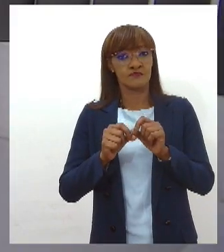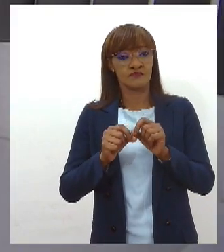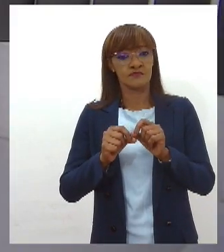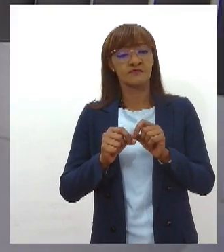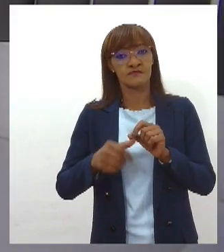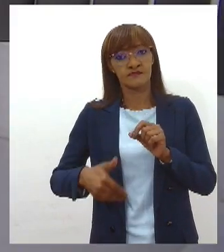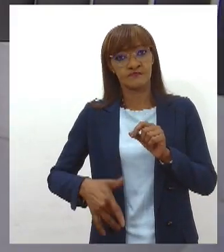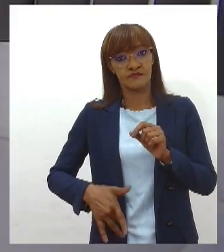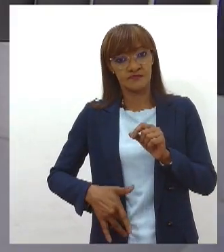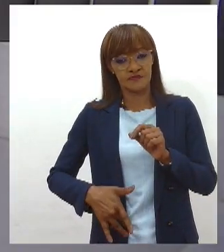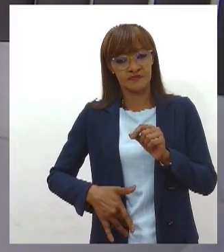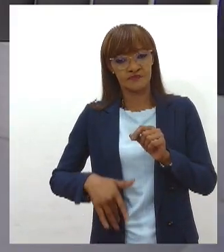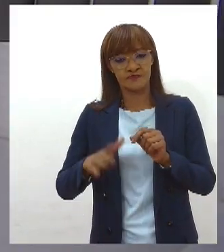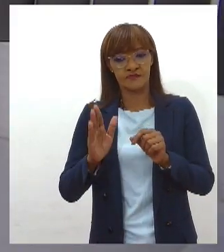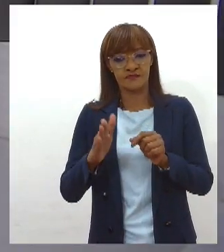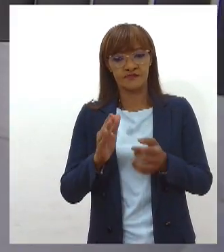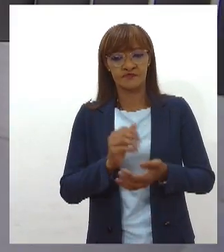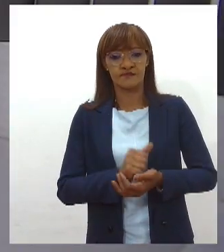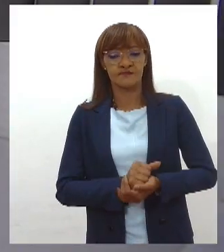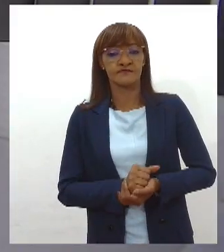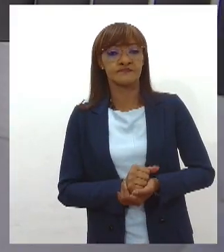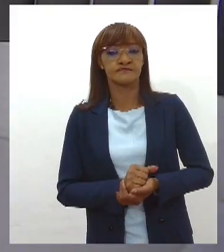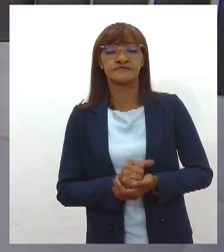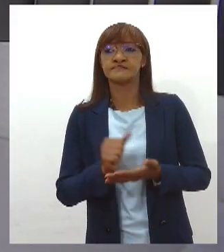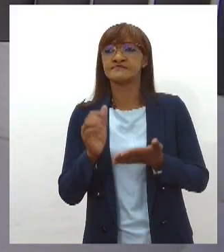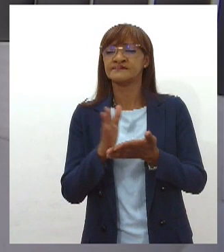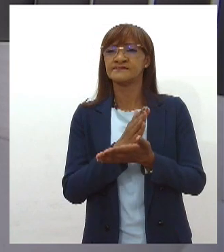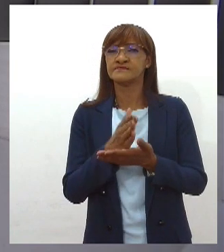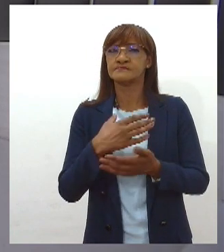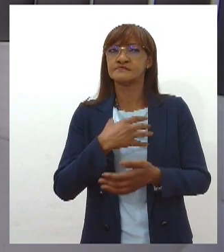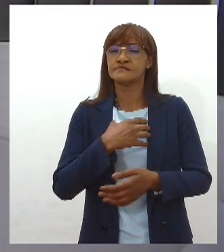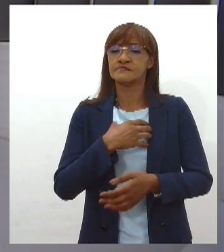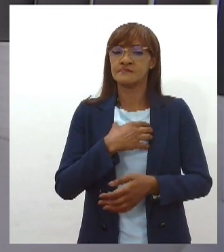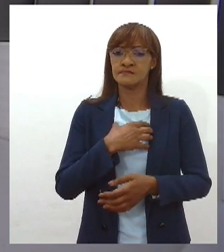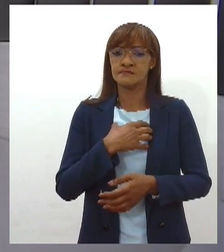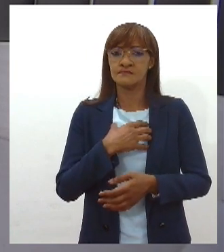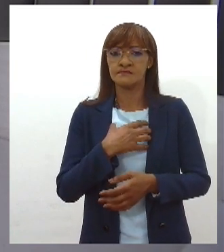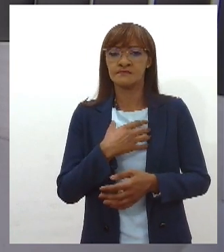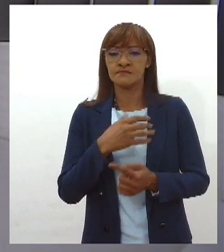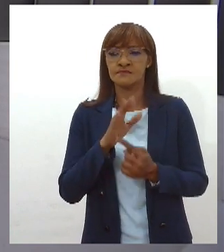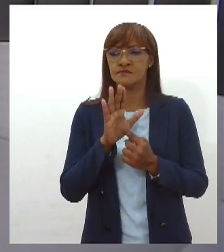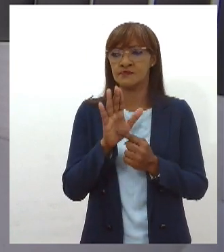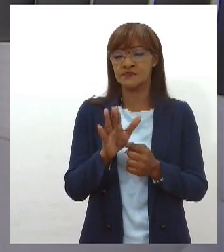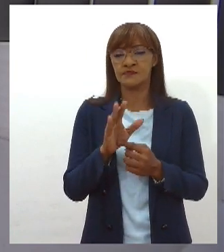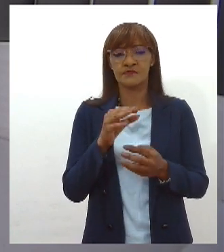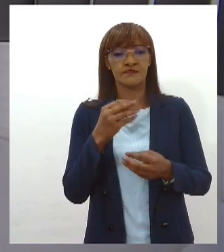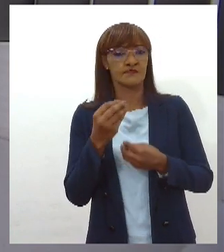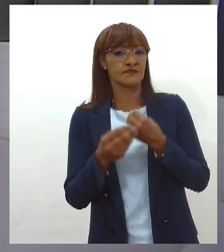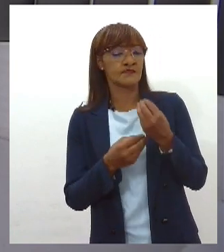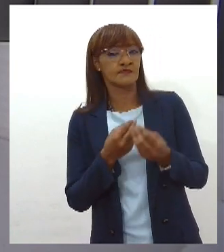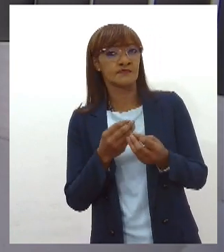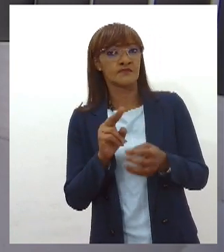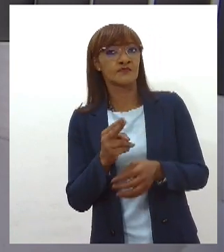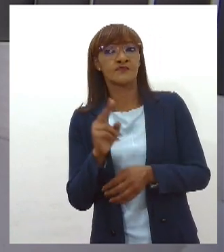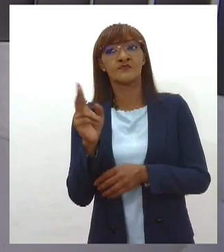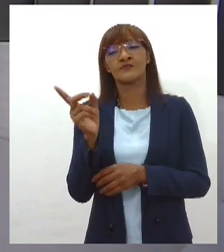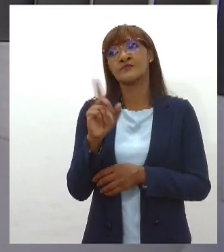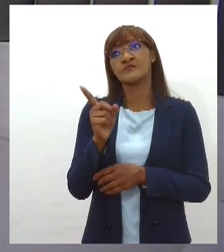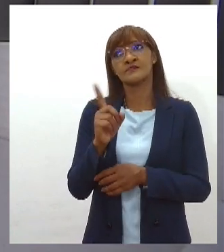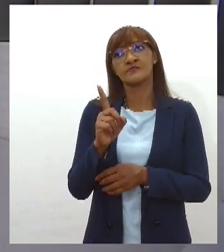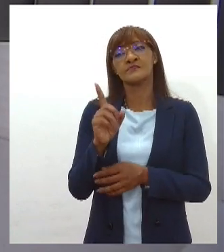Agora, existem alguns sintomas que são característicos ou não? É, de fato, uma